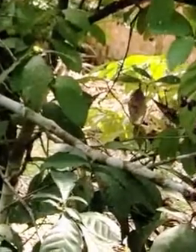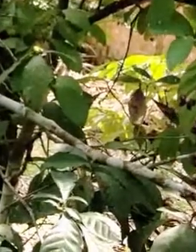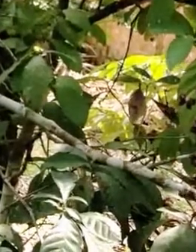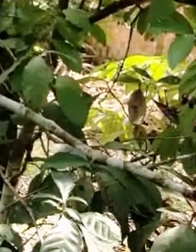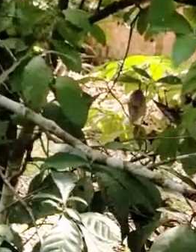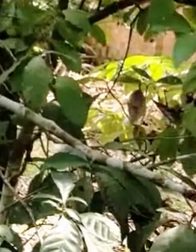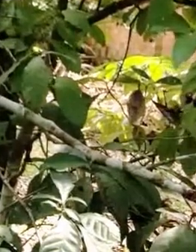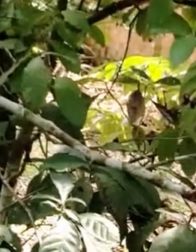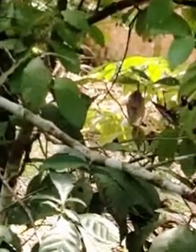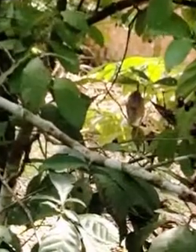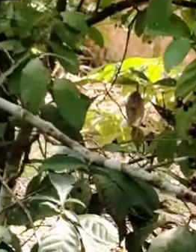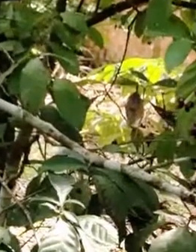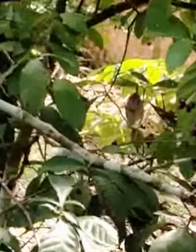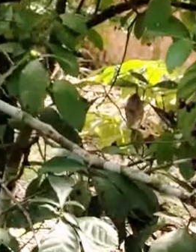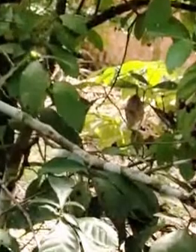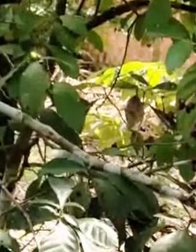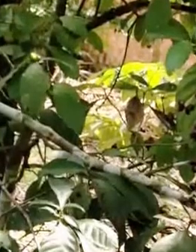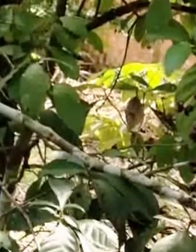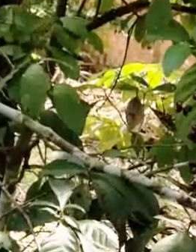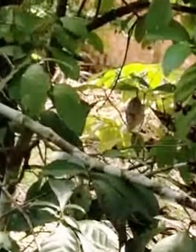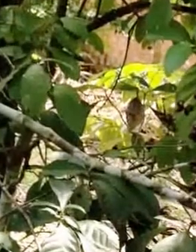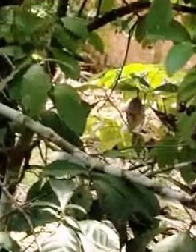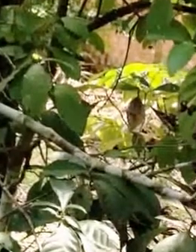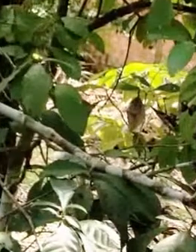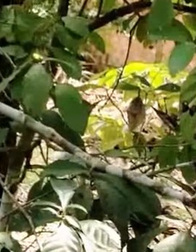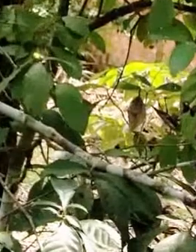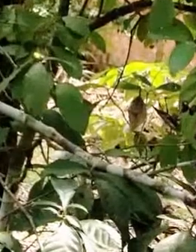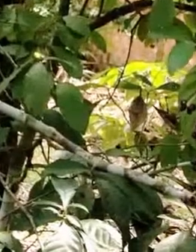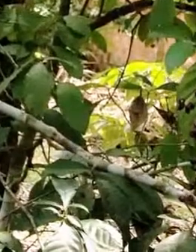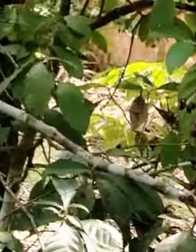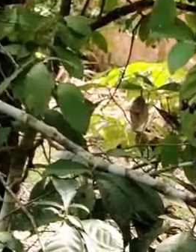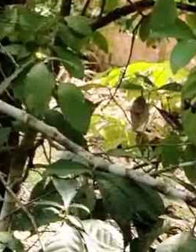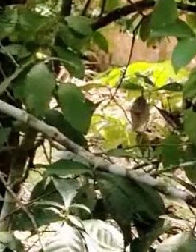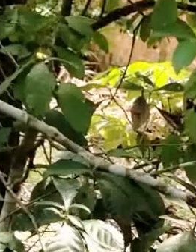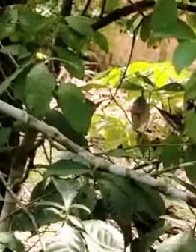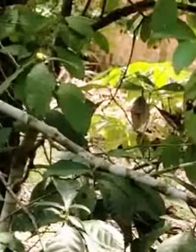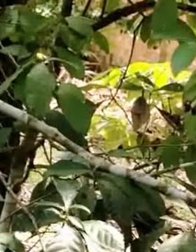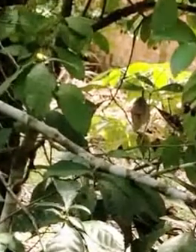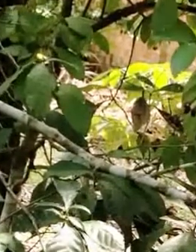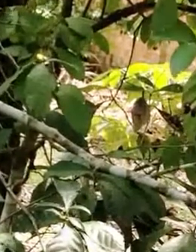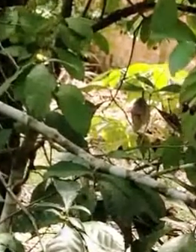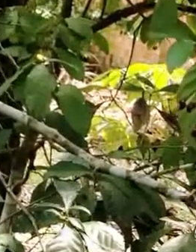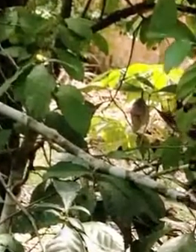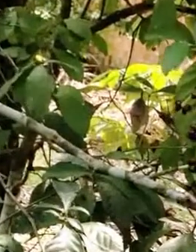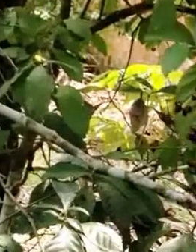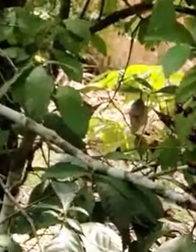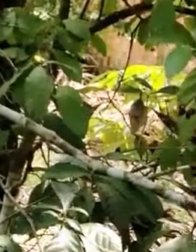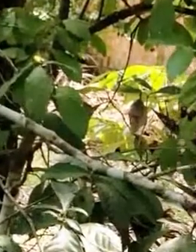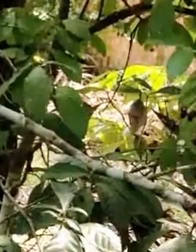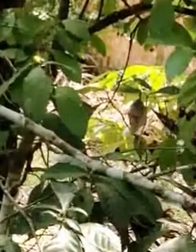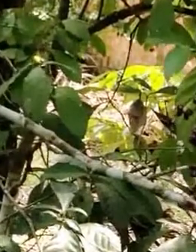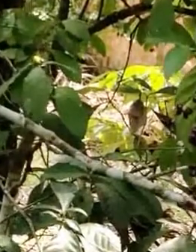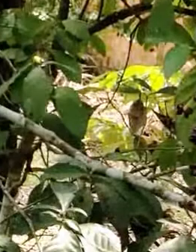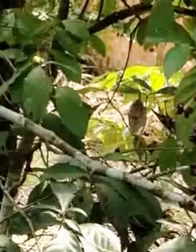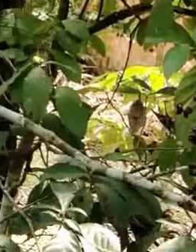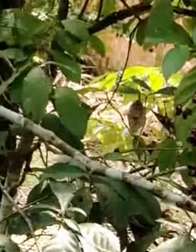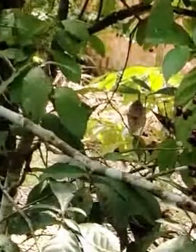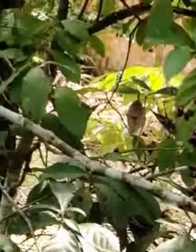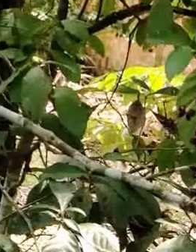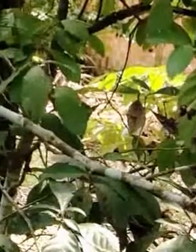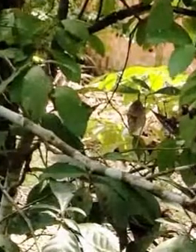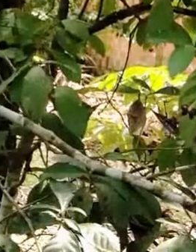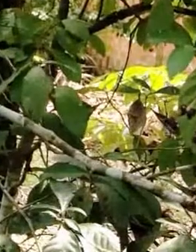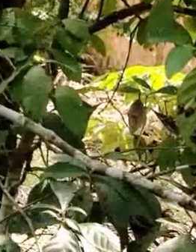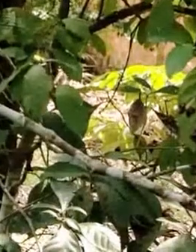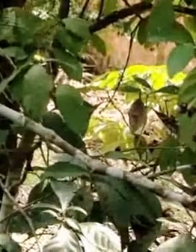ensinar os meus irmãos. Para replantar santa